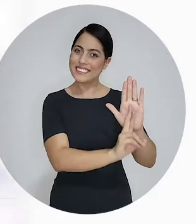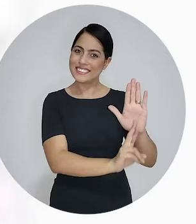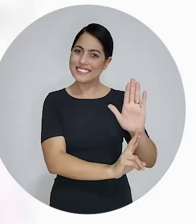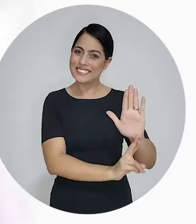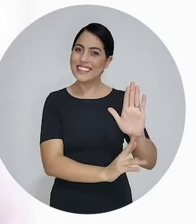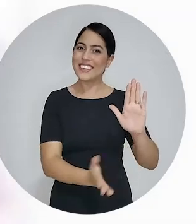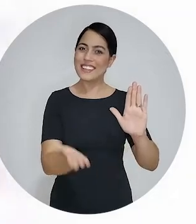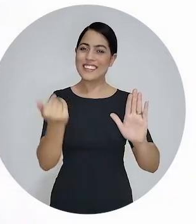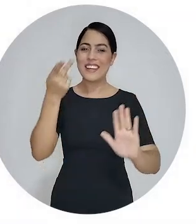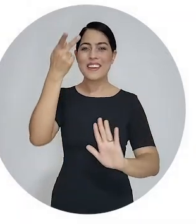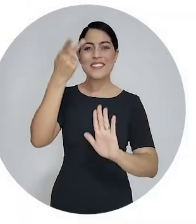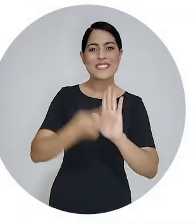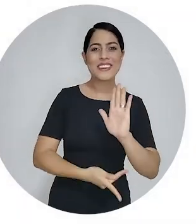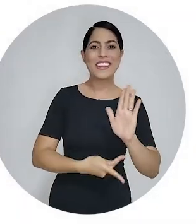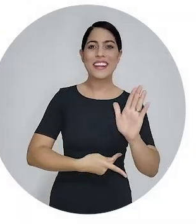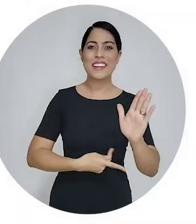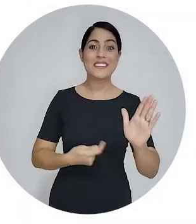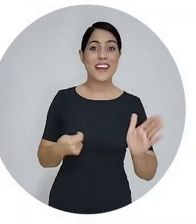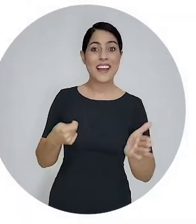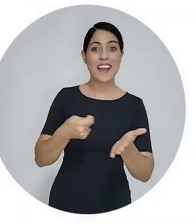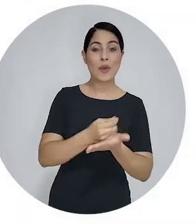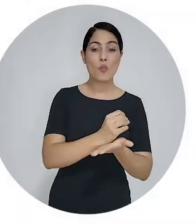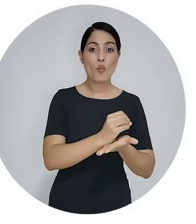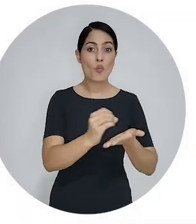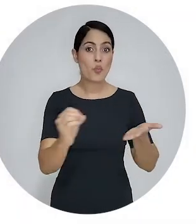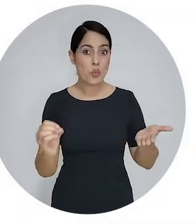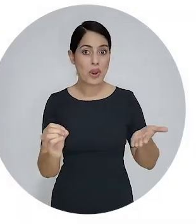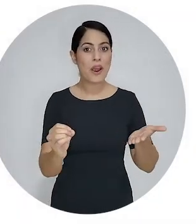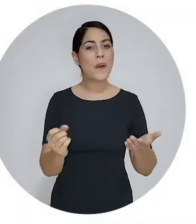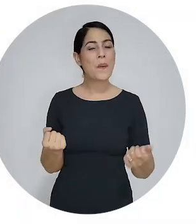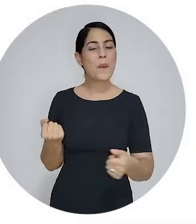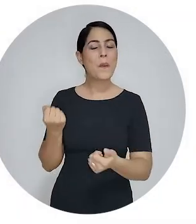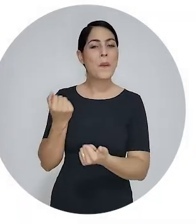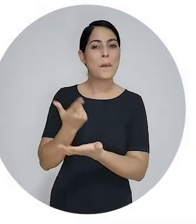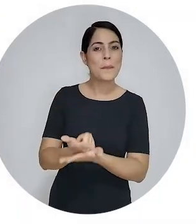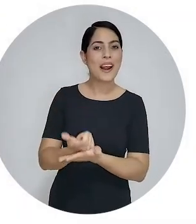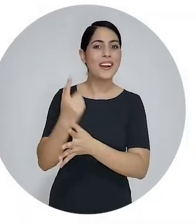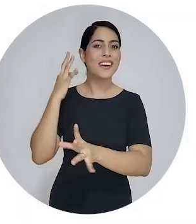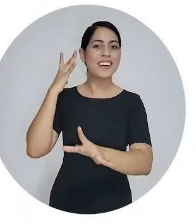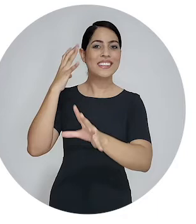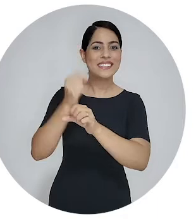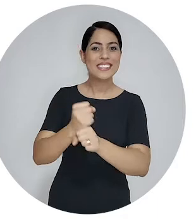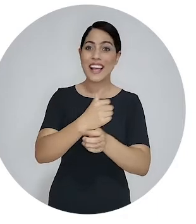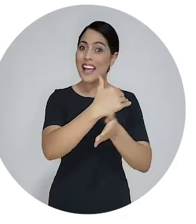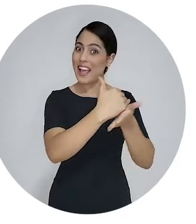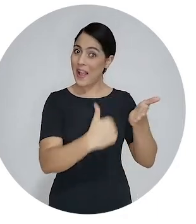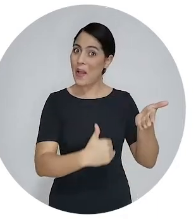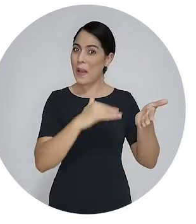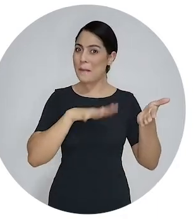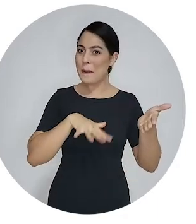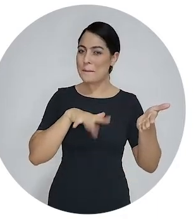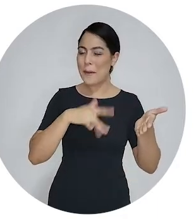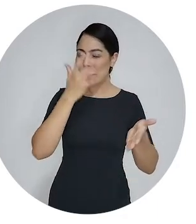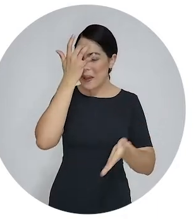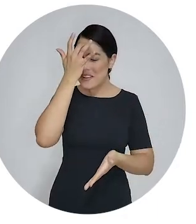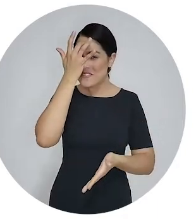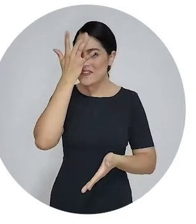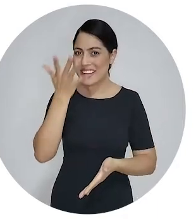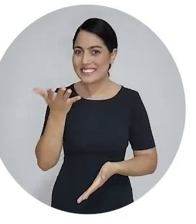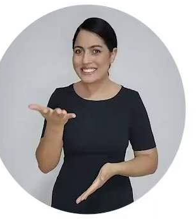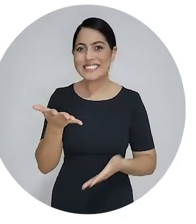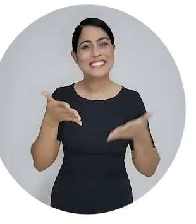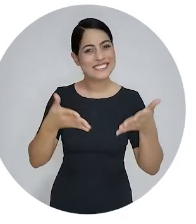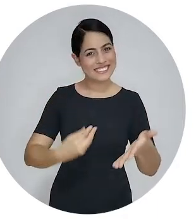check-out. Consulte o regulamento e faça parte do programa Anuidade Zero. Comprar, acumular e